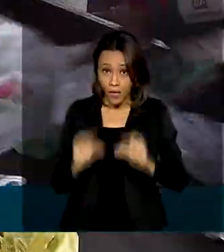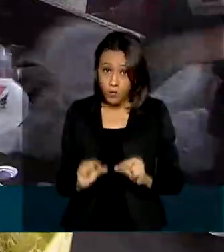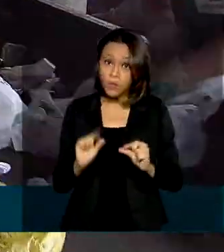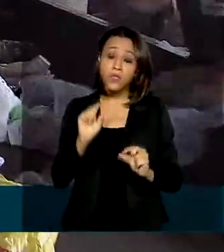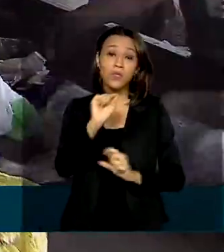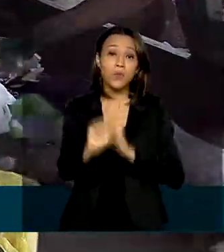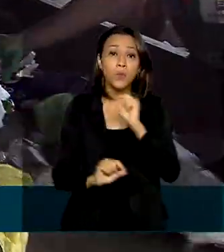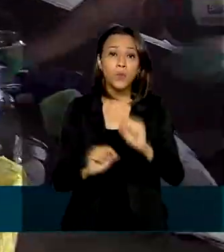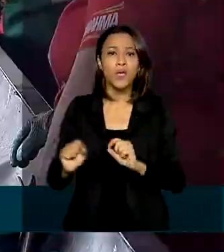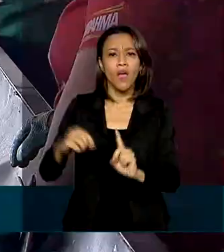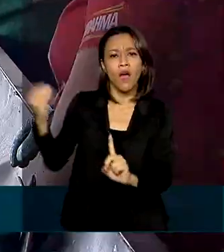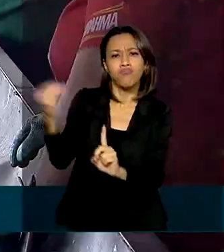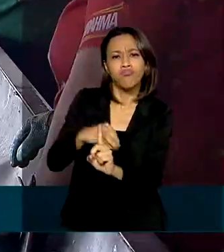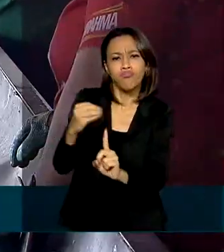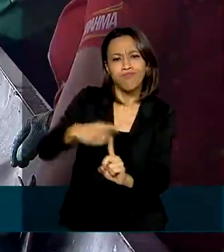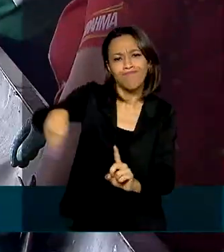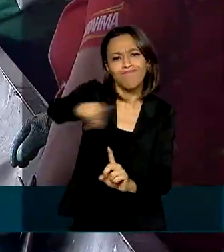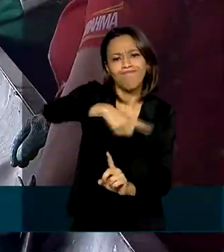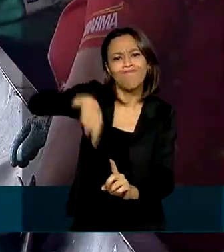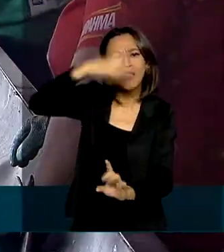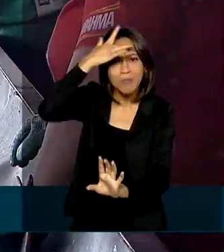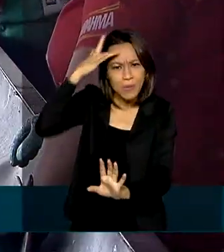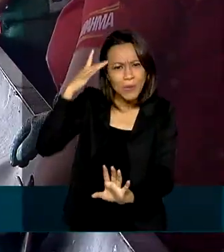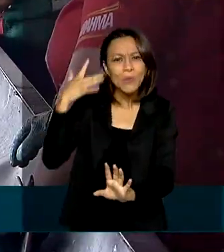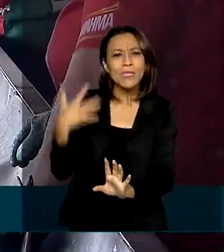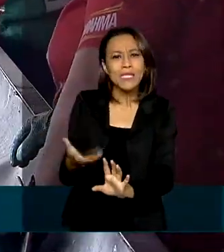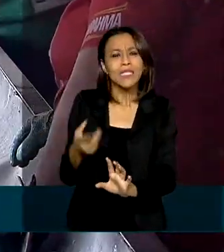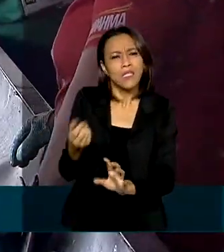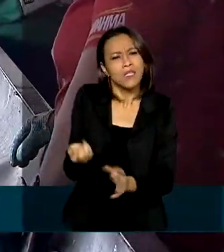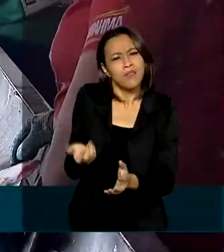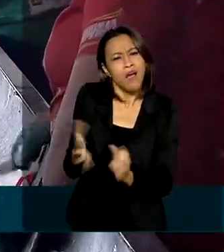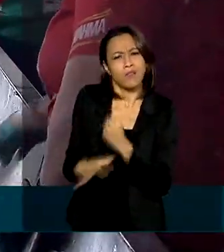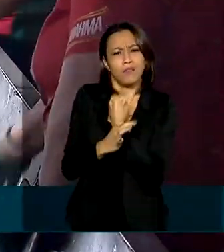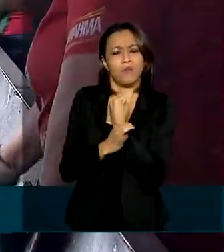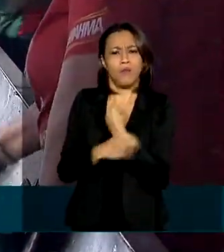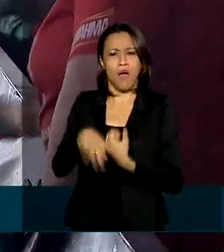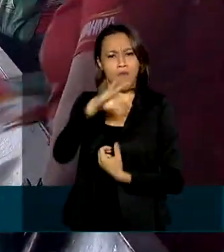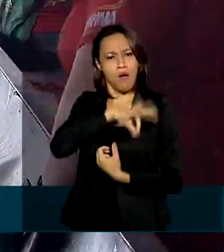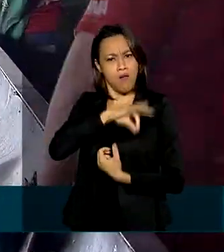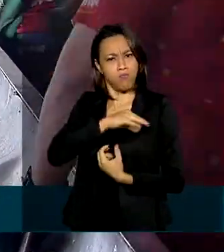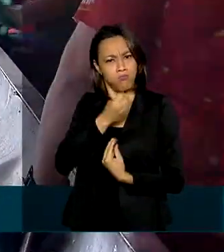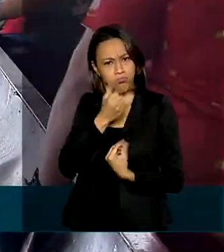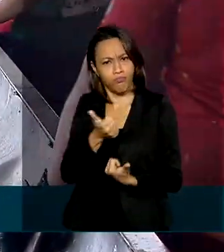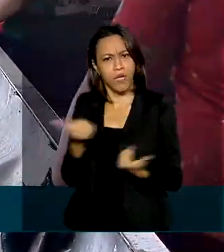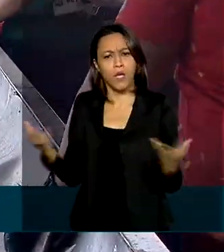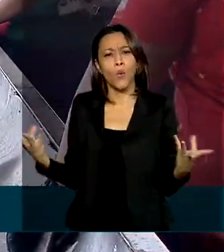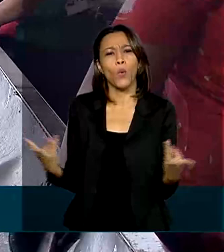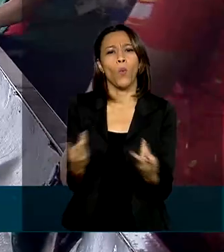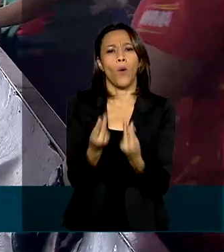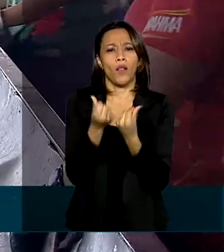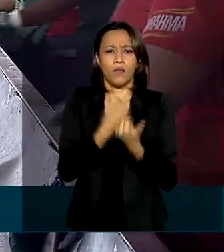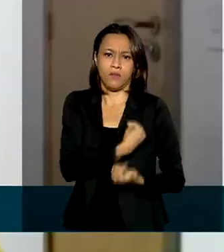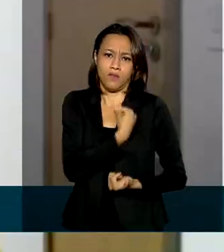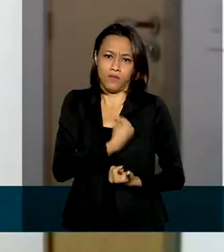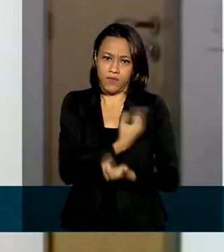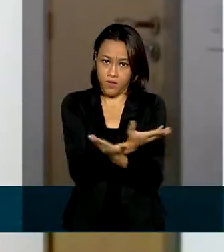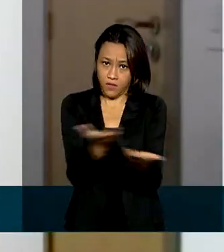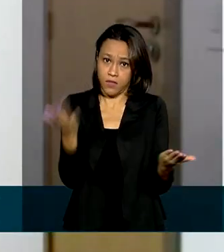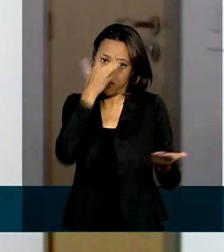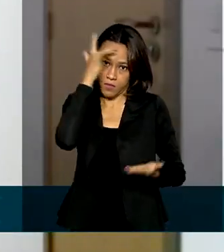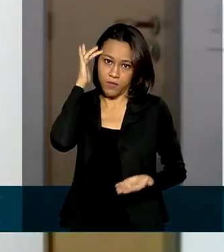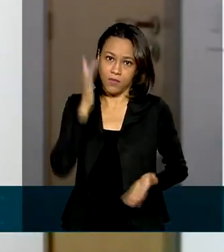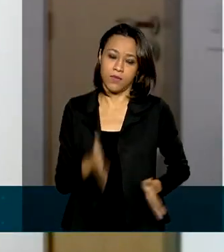vulnerabilidade dos catadores e garantir a devida remuneração e melhoria da qualidade de vida da classe